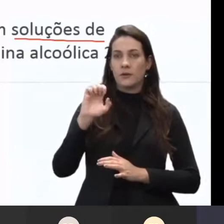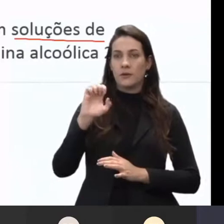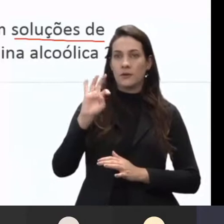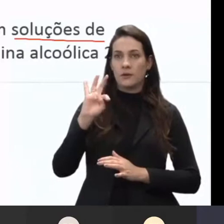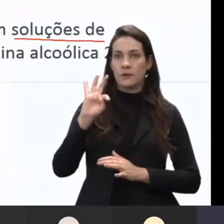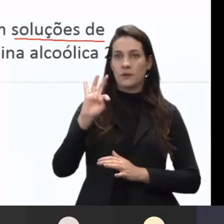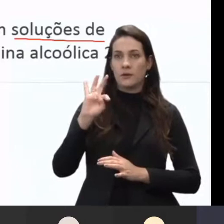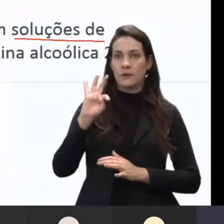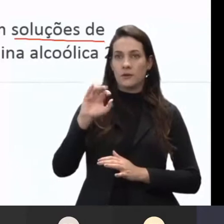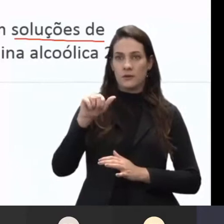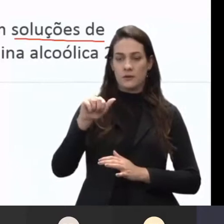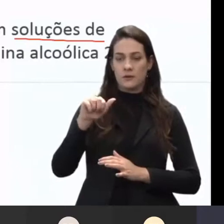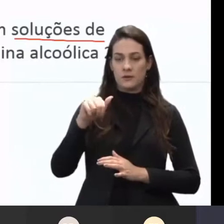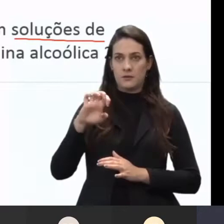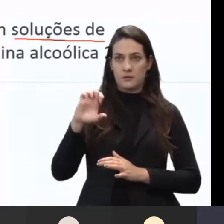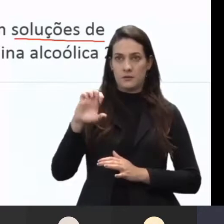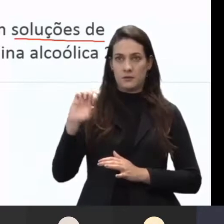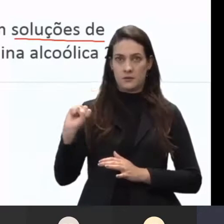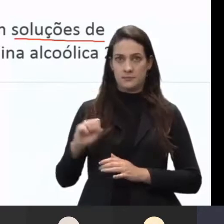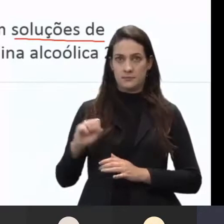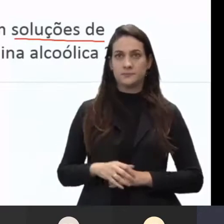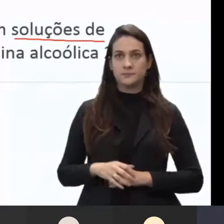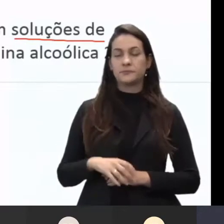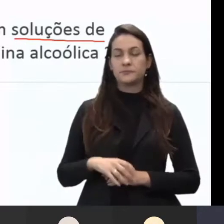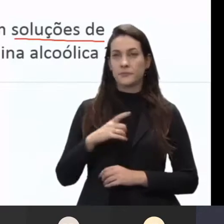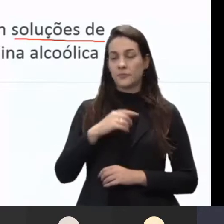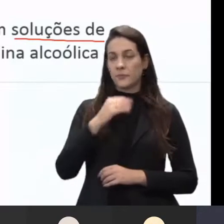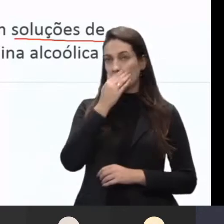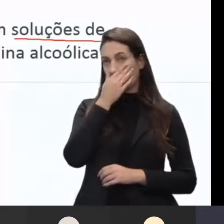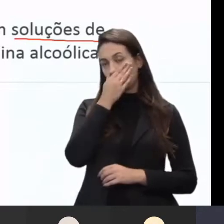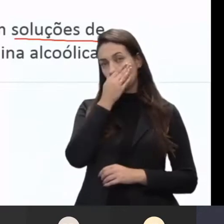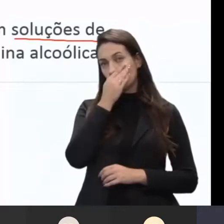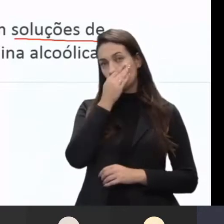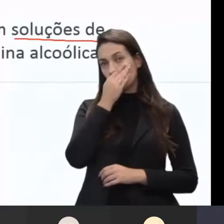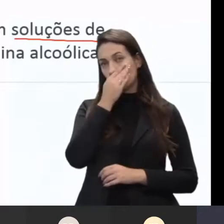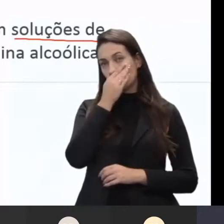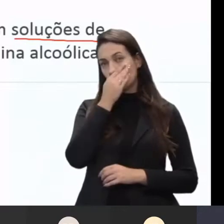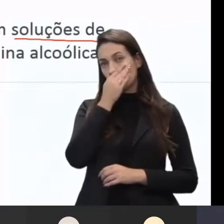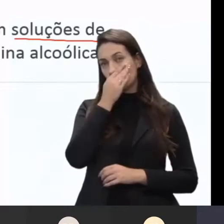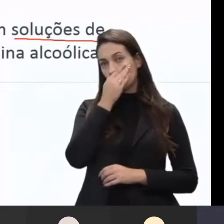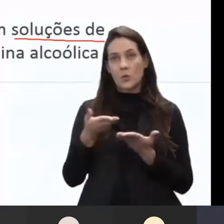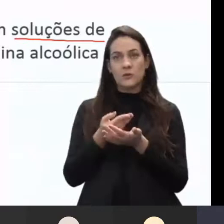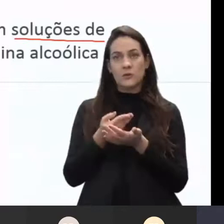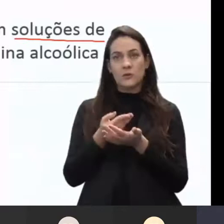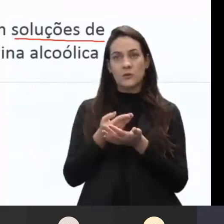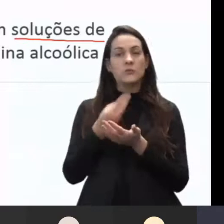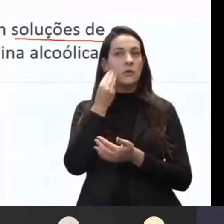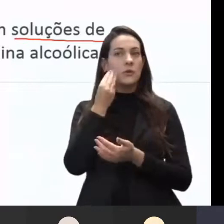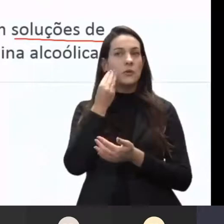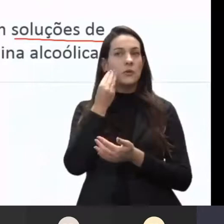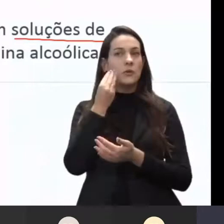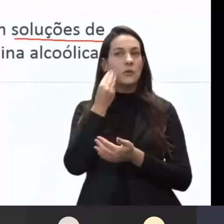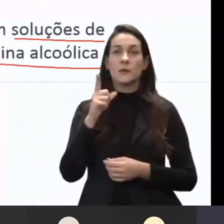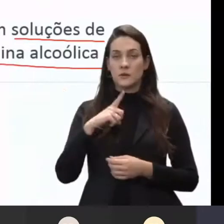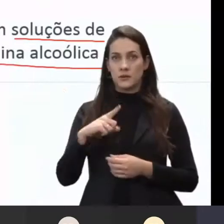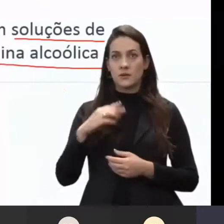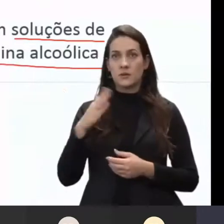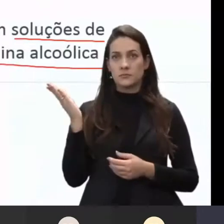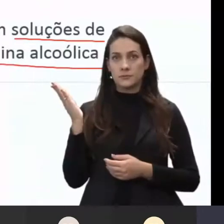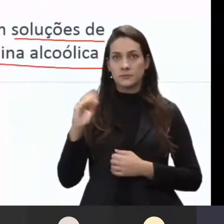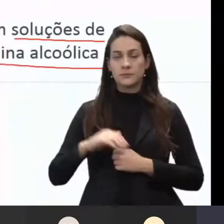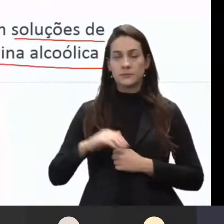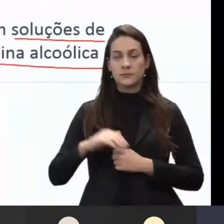vai testar? Hipoclorito de sódio, numa concentração a 0,5%, clorexidina alcoólica